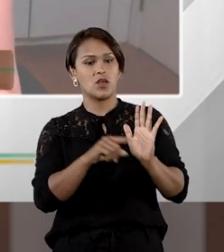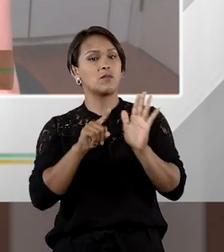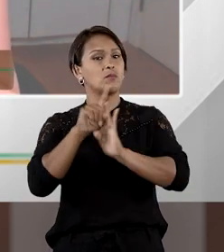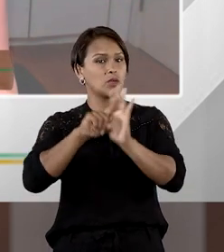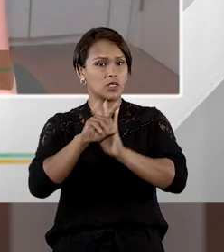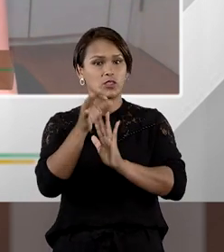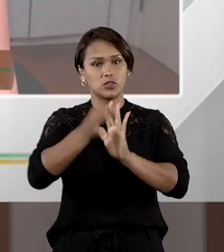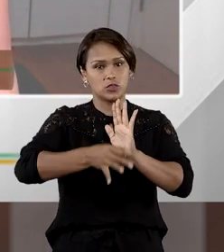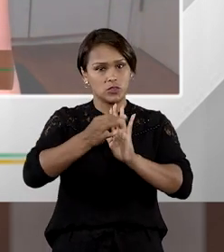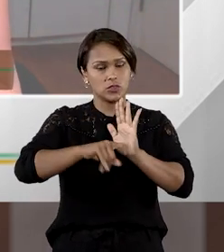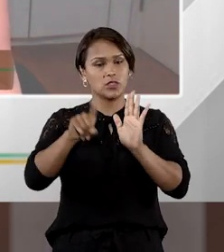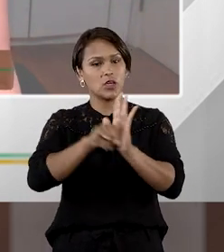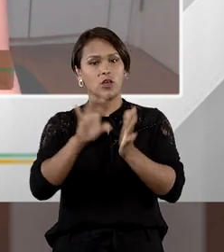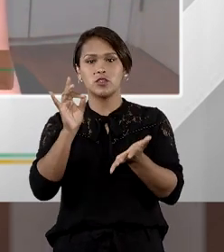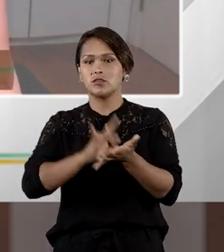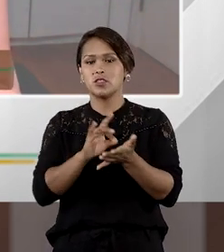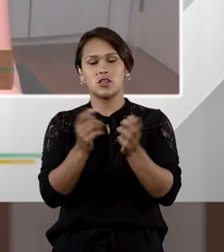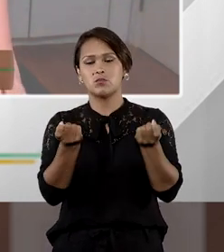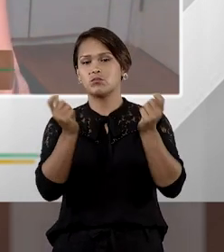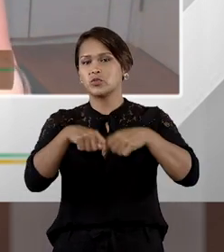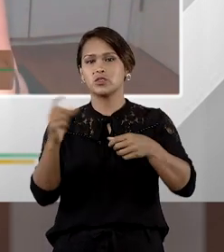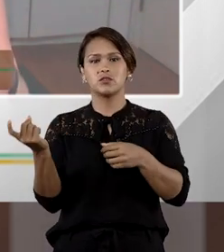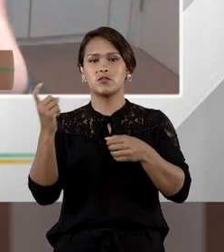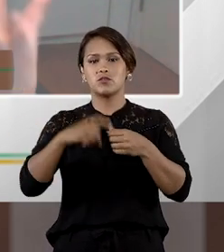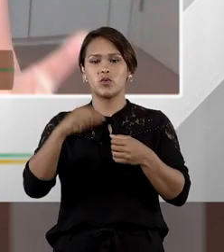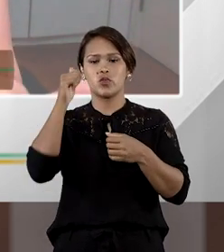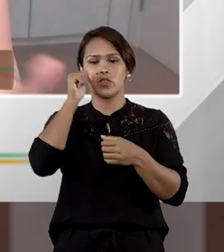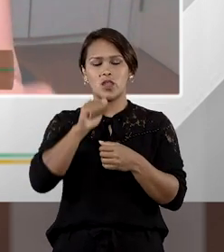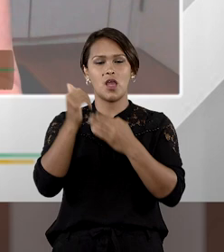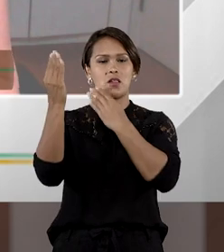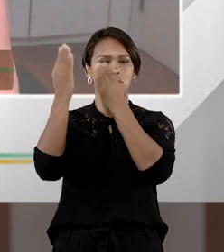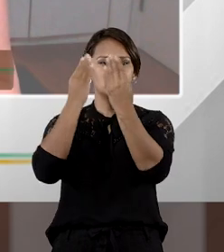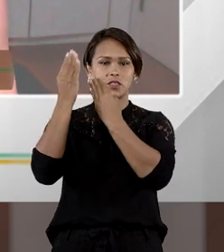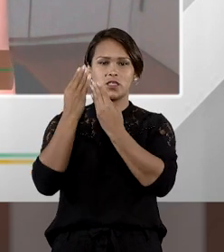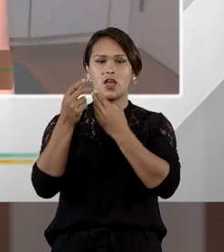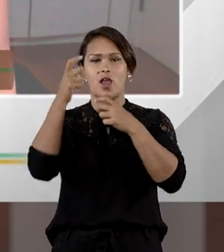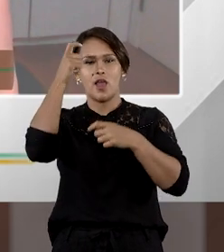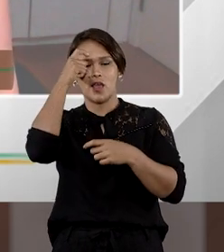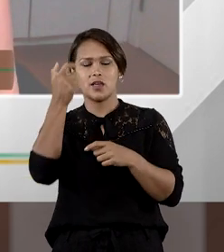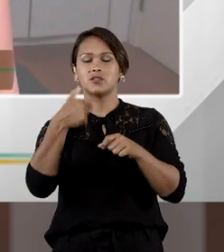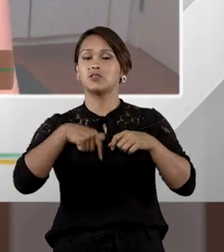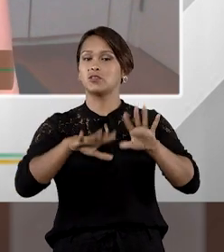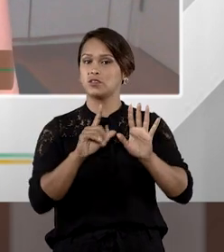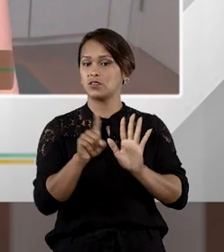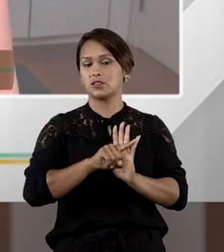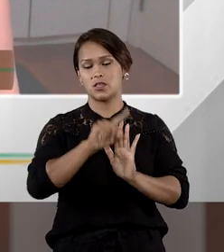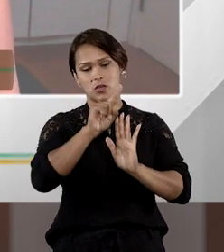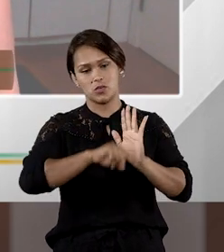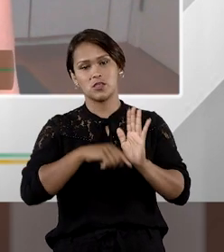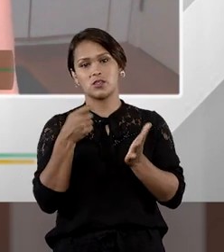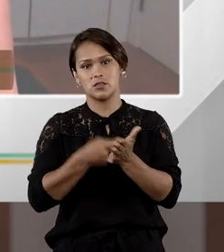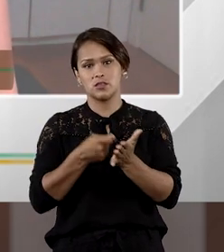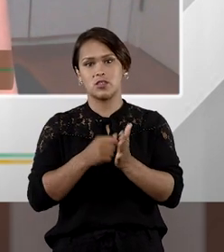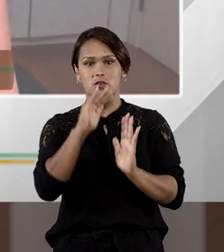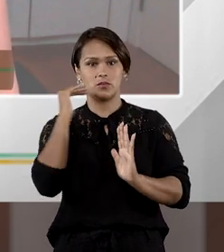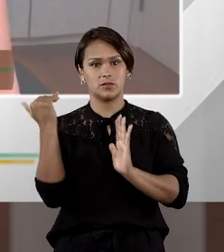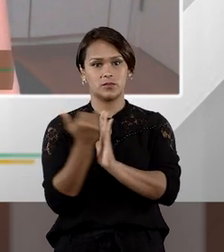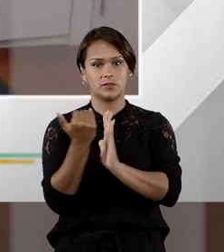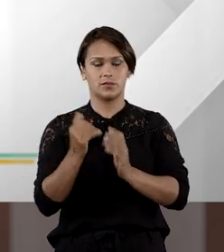perícia em juízo, olha, realmente ela não tem condições, ela tem distúrbios psiquiátricos, enfim. Então, sim, esse é um caso em que persiste a